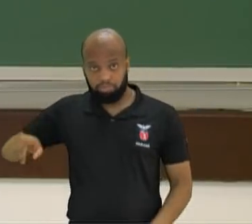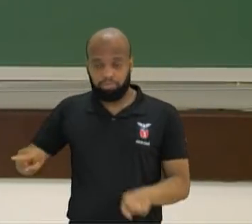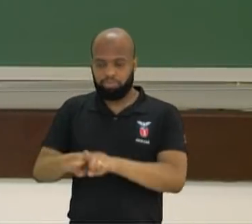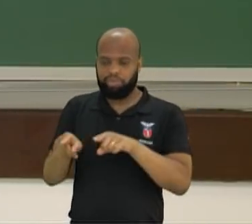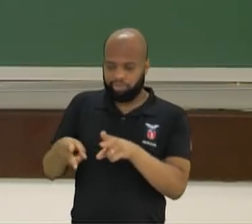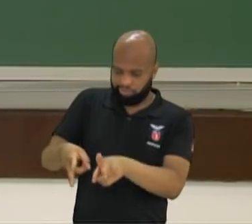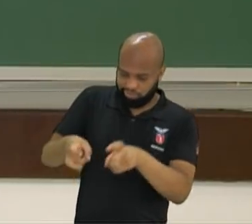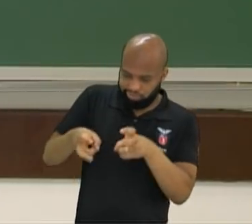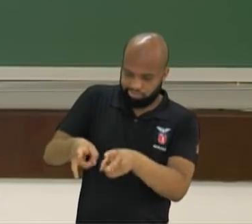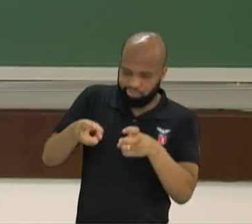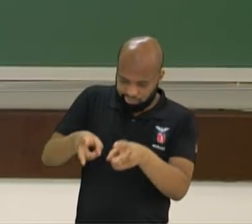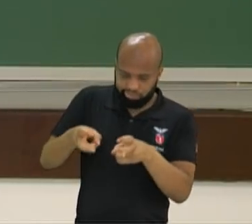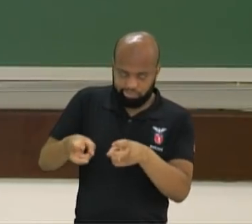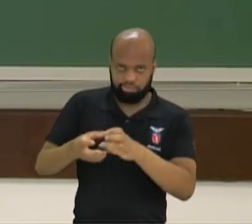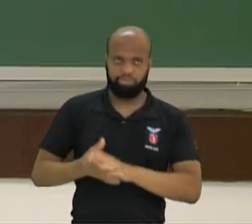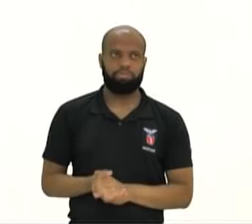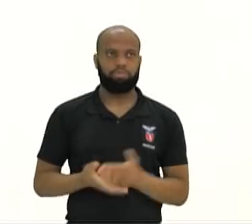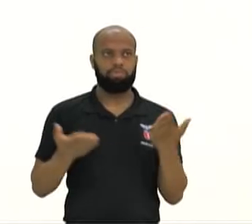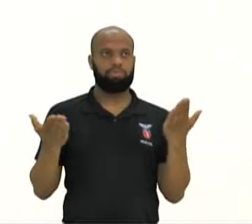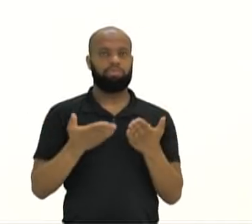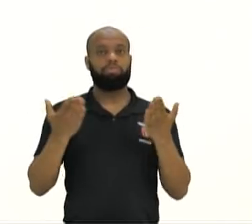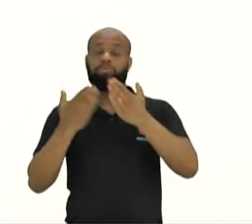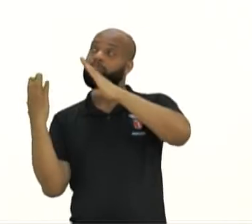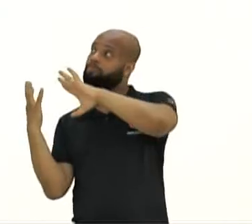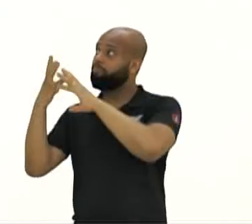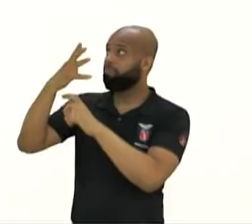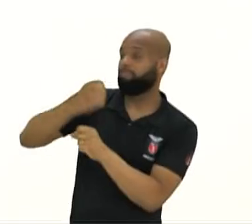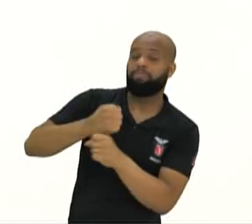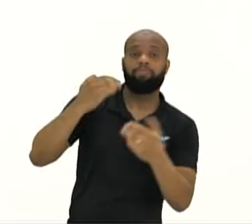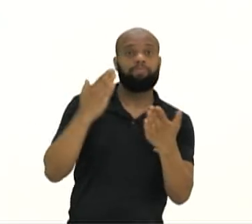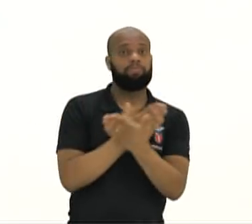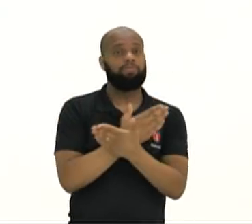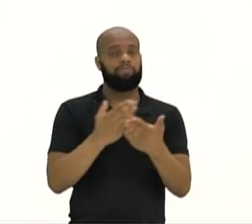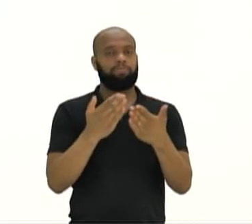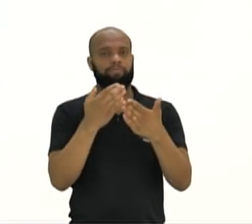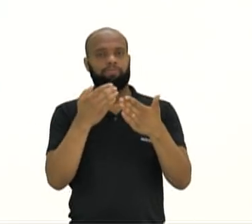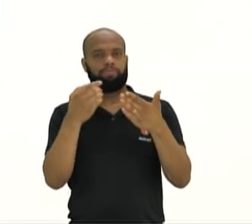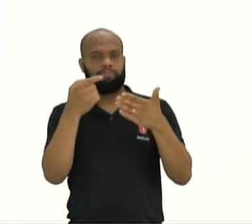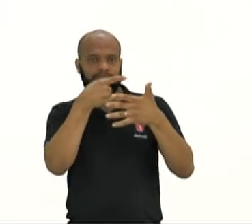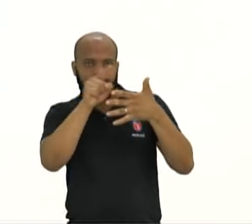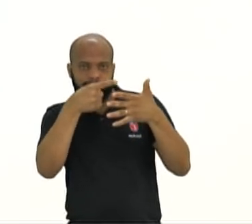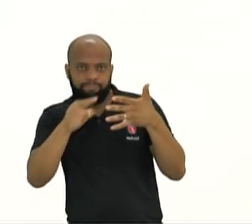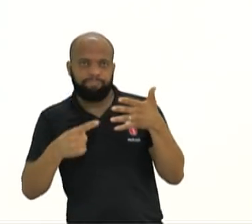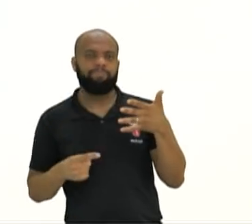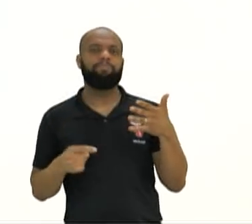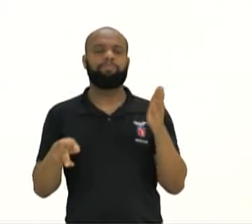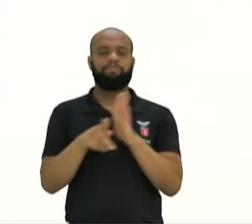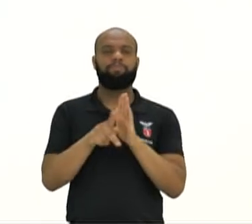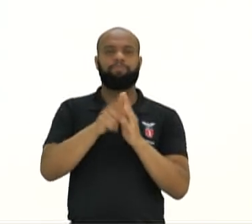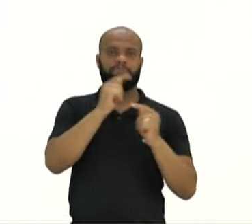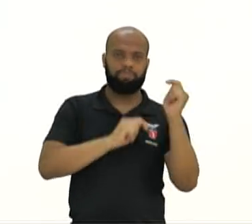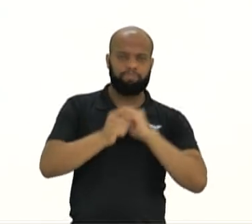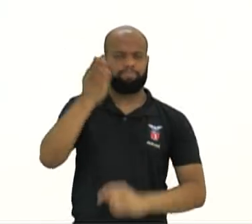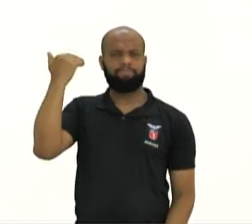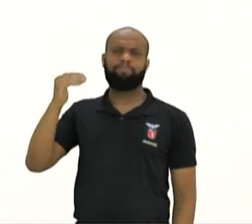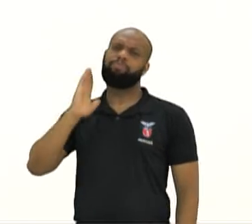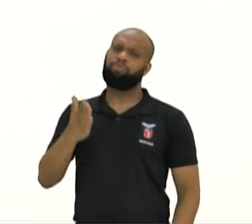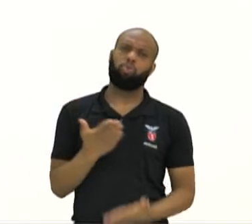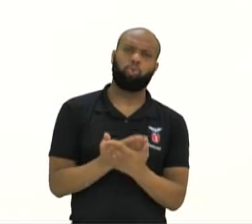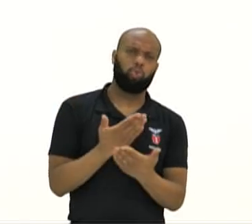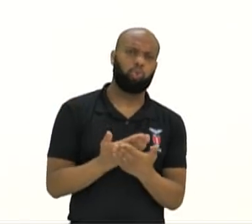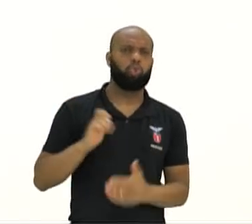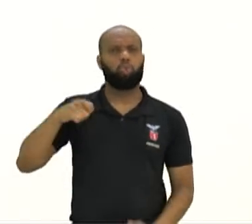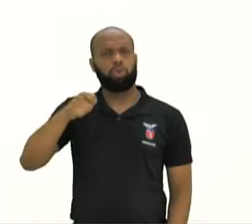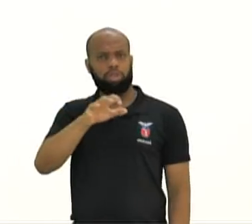aos objetivos da nossa aula, né? Nós vamos retomar alguns aspectos do primeiro setor da economia. Repito, em aulas anteriores a gente